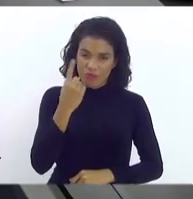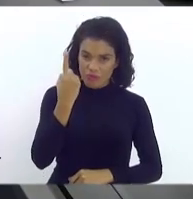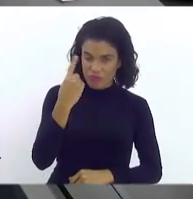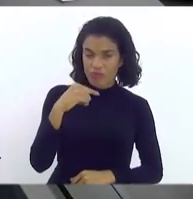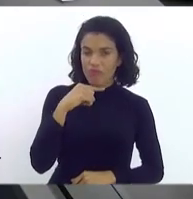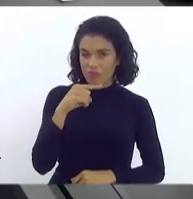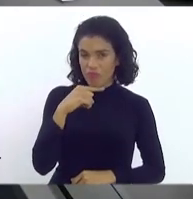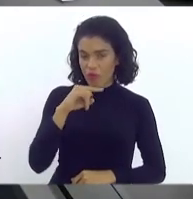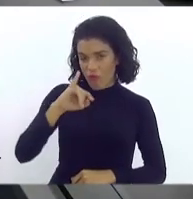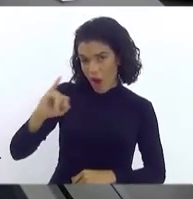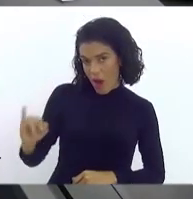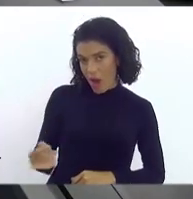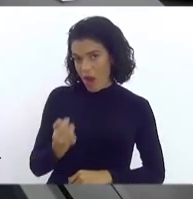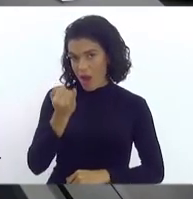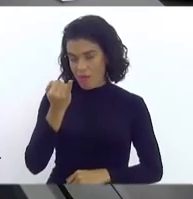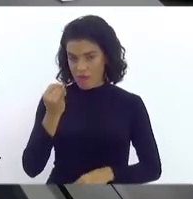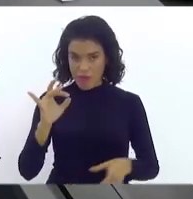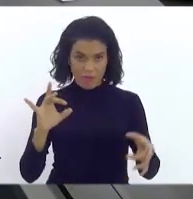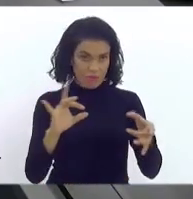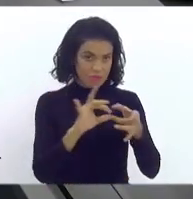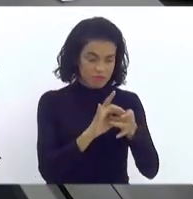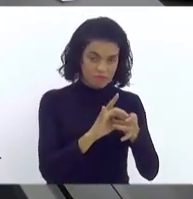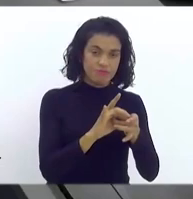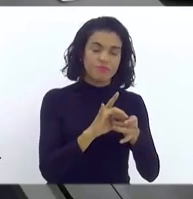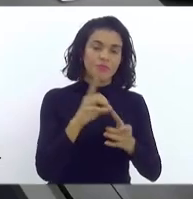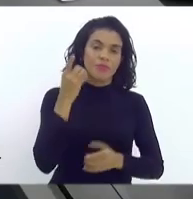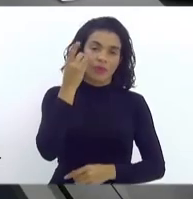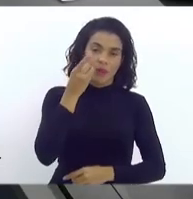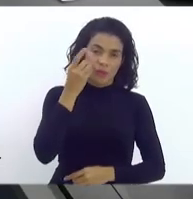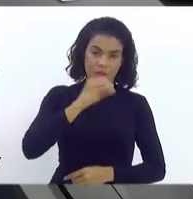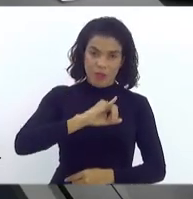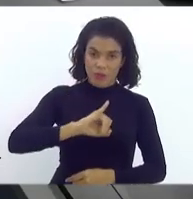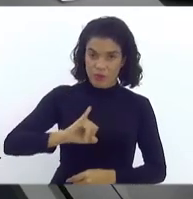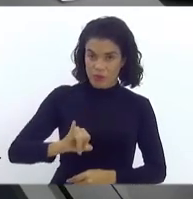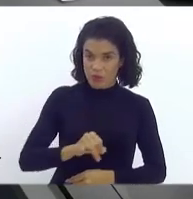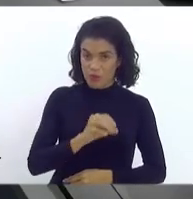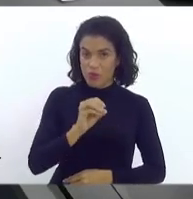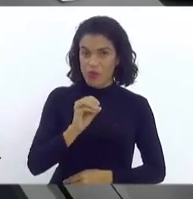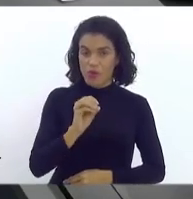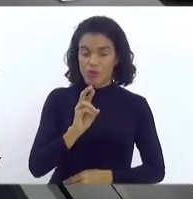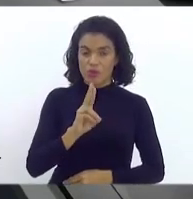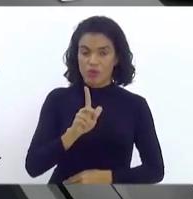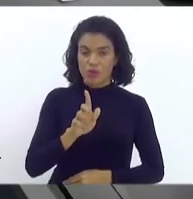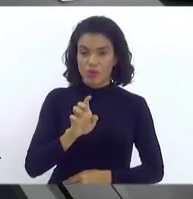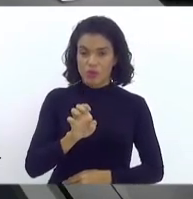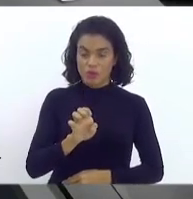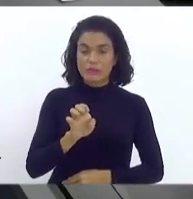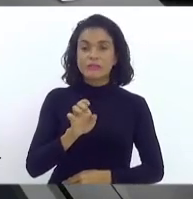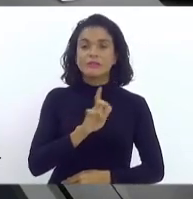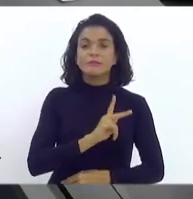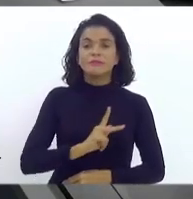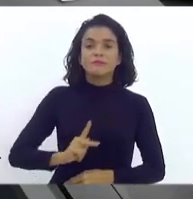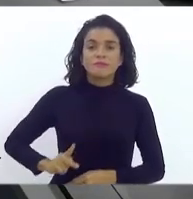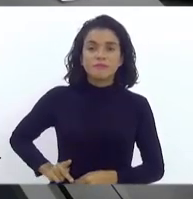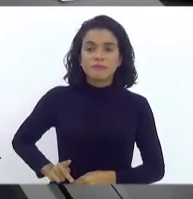também, aproveitar o gancho aqui, tá, o nosso nobre deputado Jorge Felipe. Presidente,